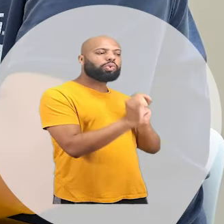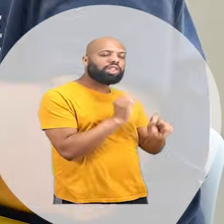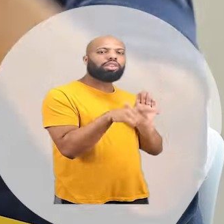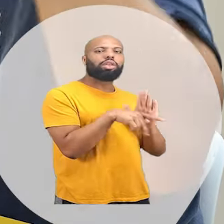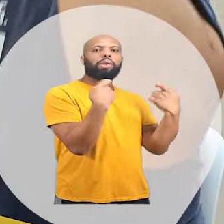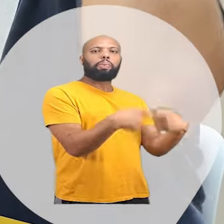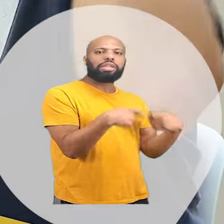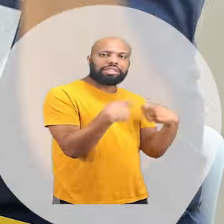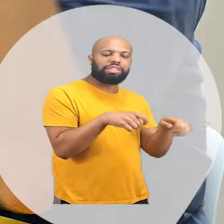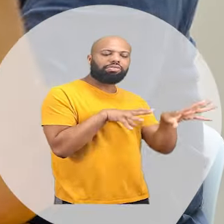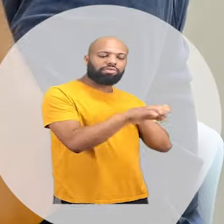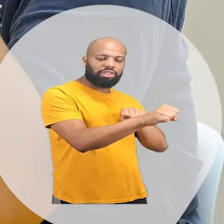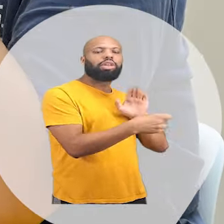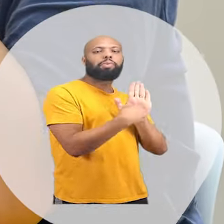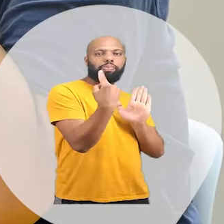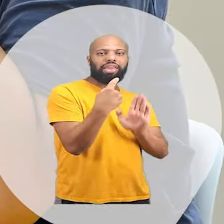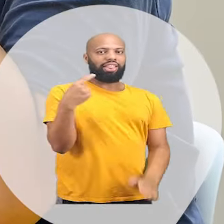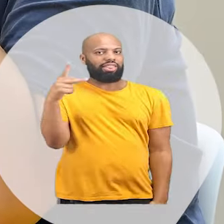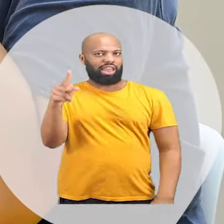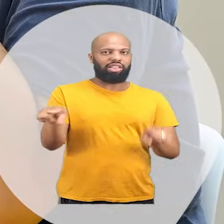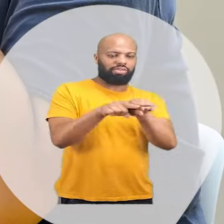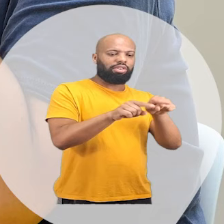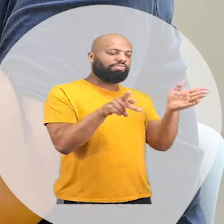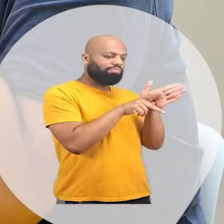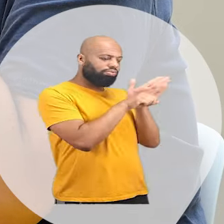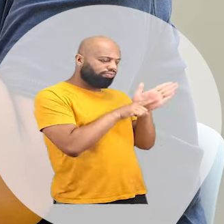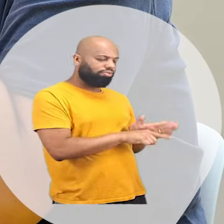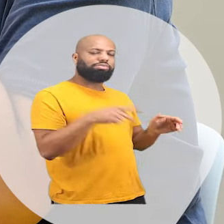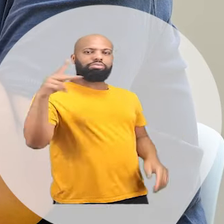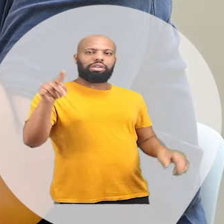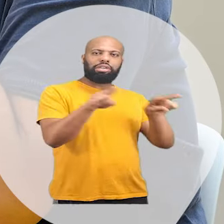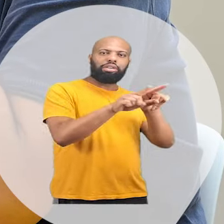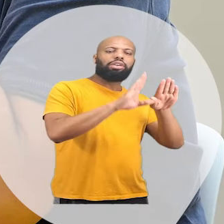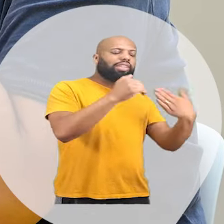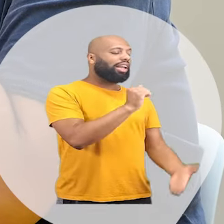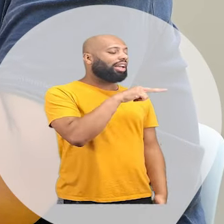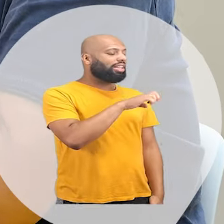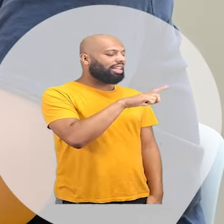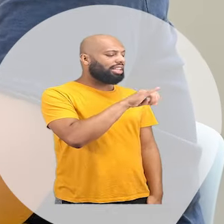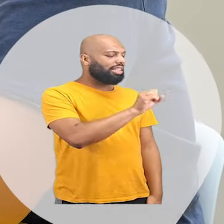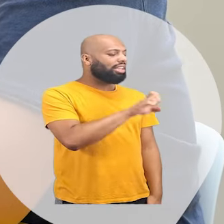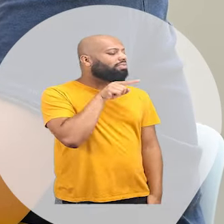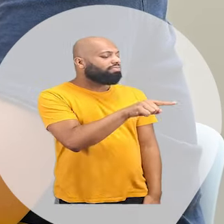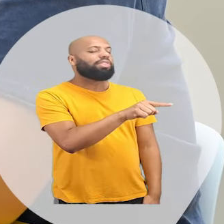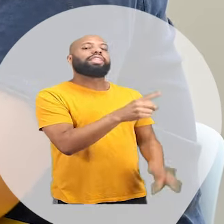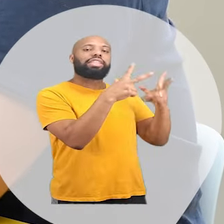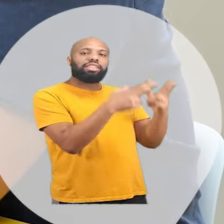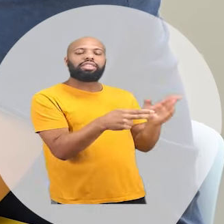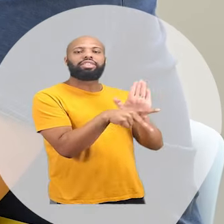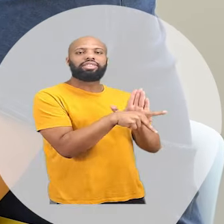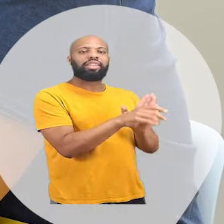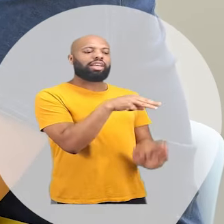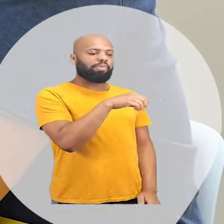de uma necessidade da formação primeira dela né na pesquisa dela então analise para você assim